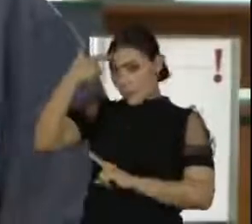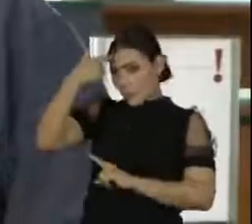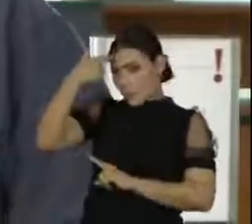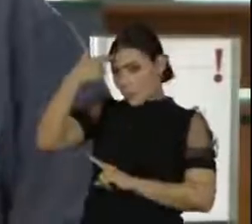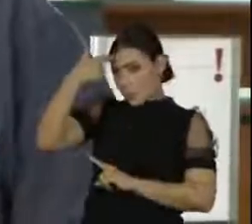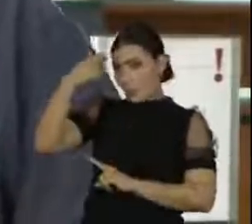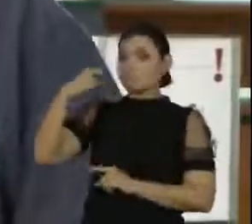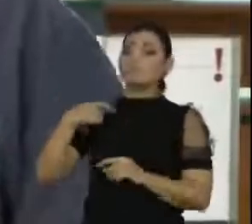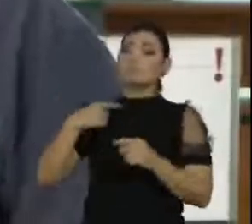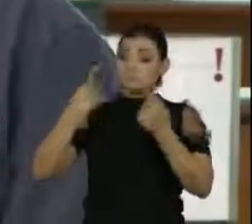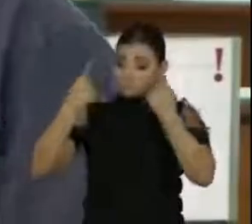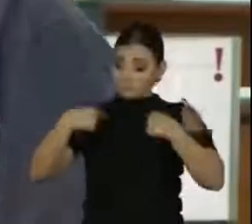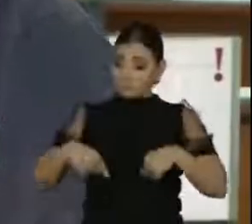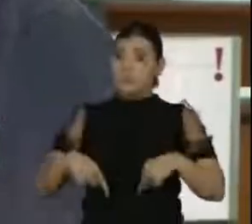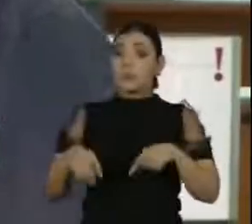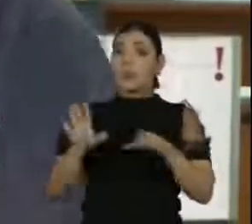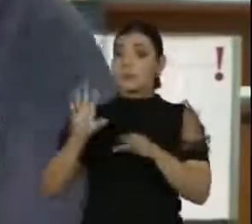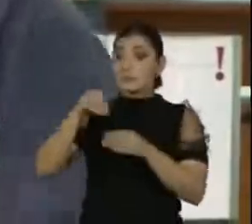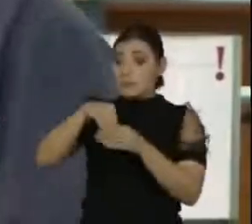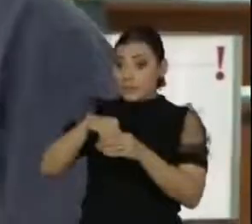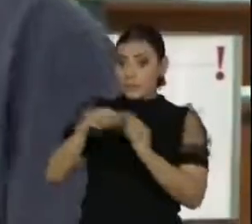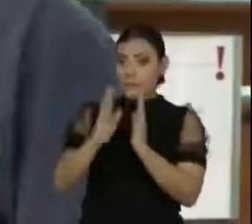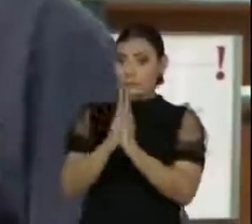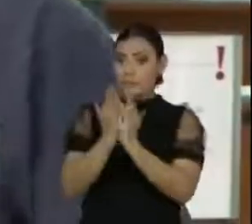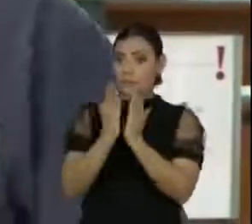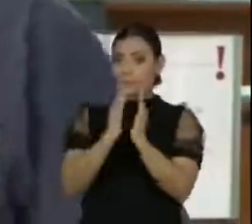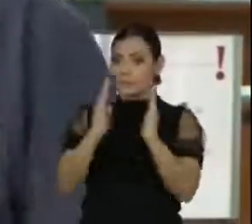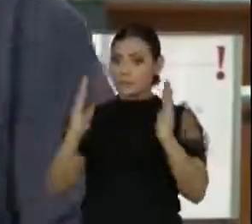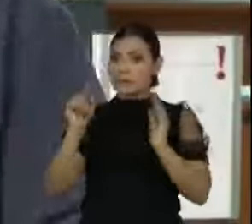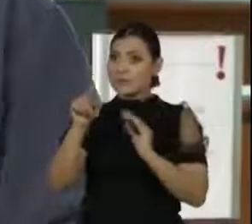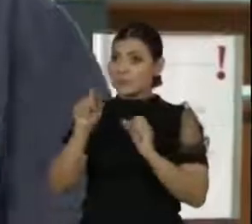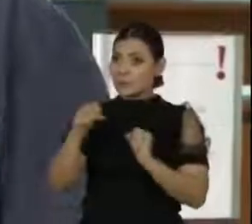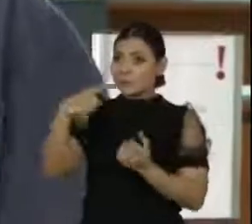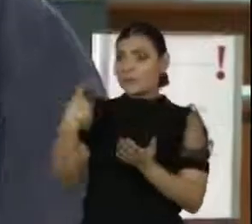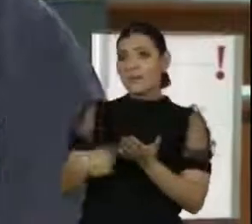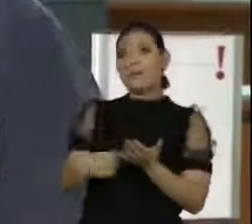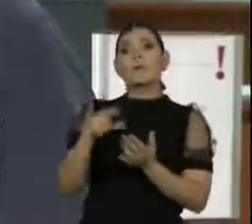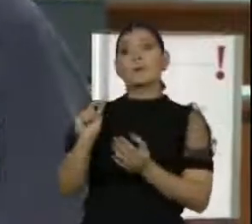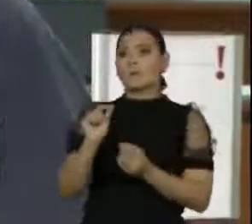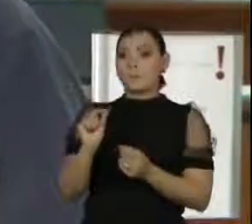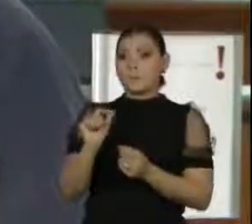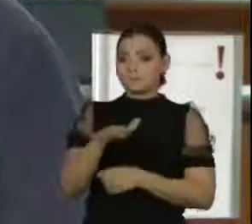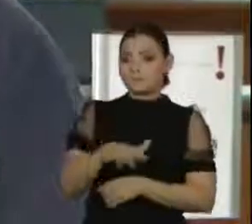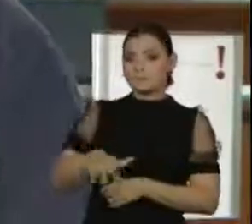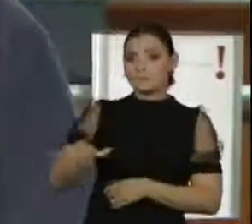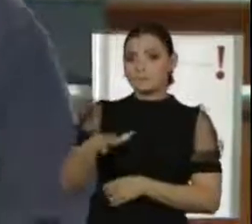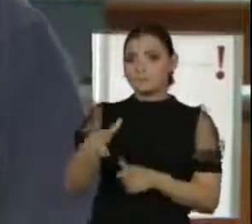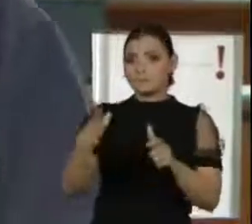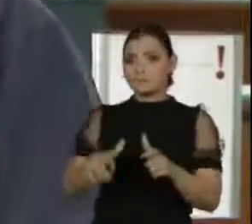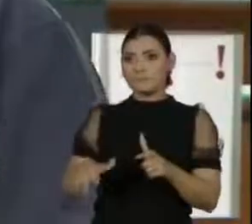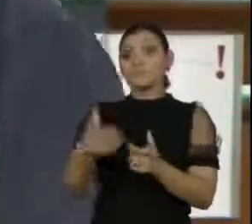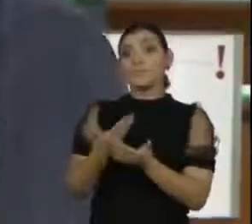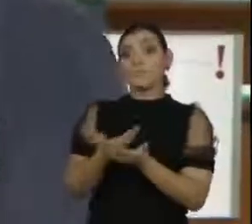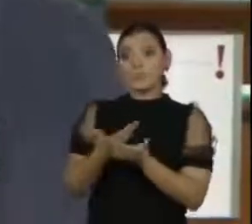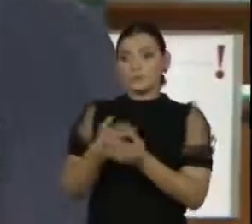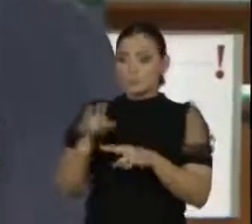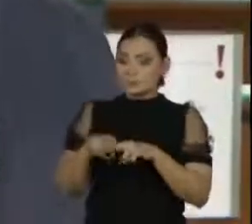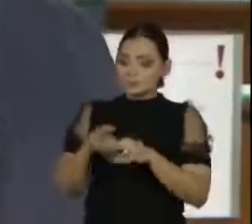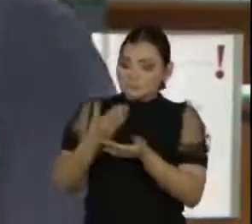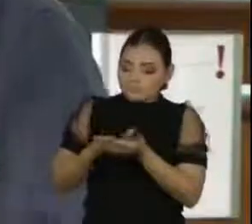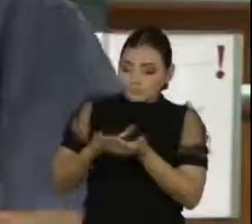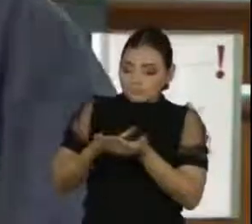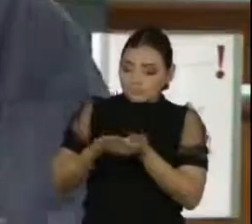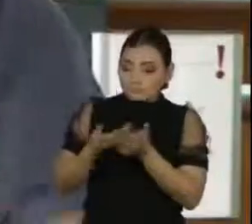e dentro da biblioteca Você pode agendar o uso de sala de espaço de estudo